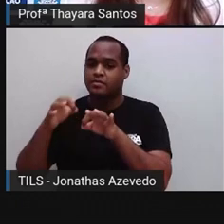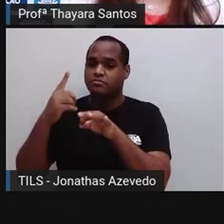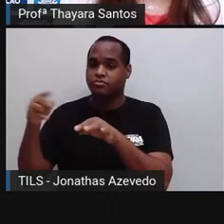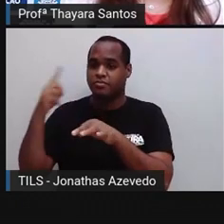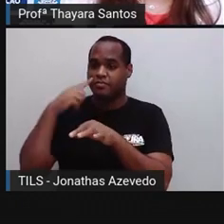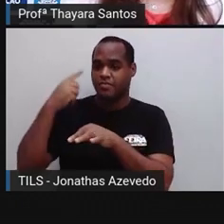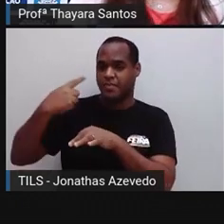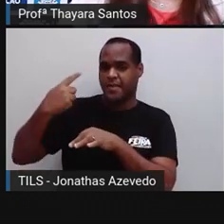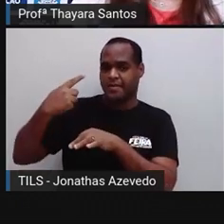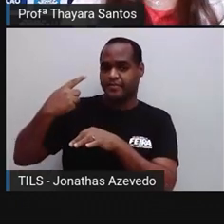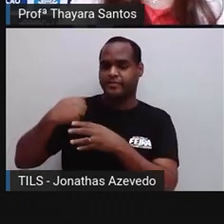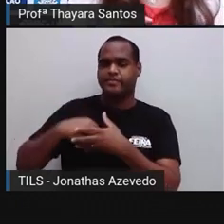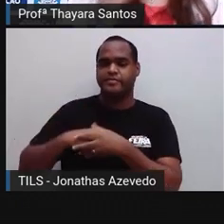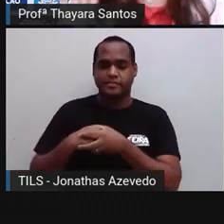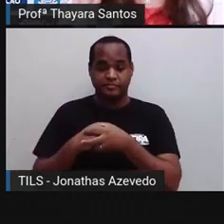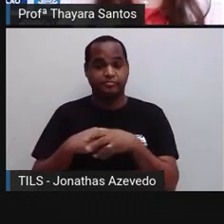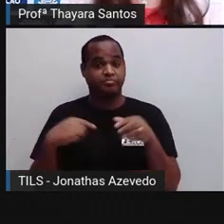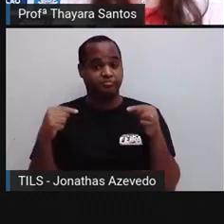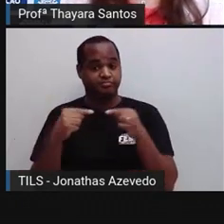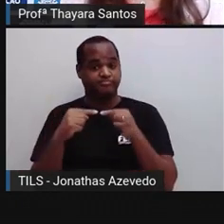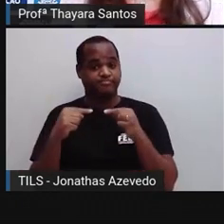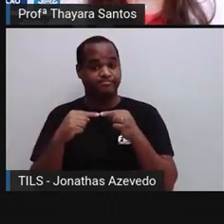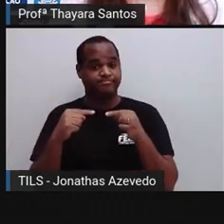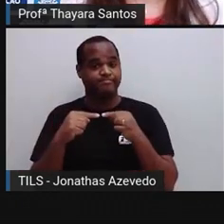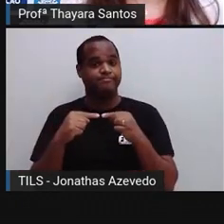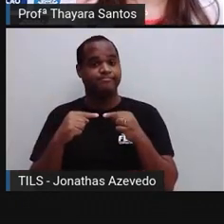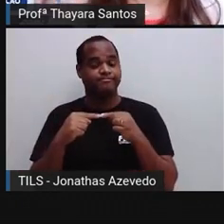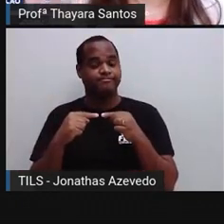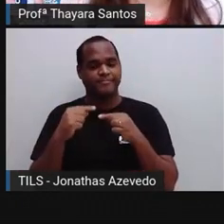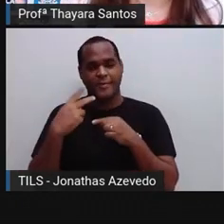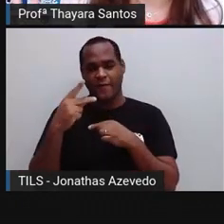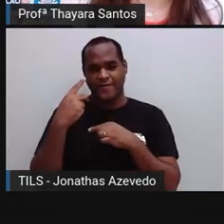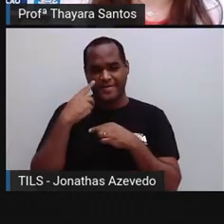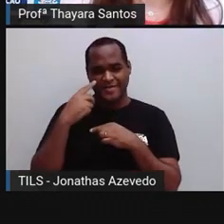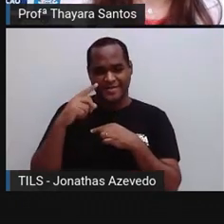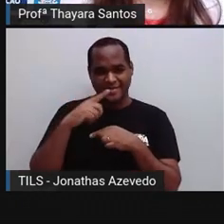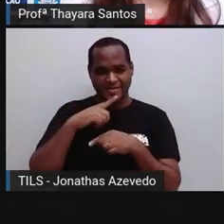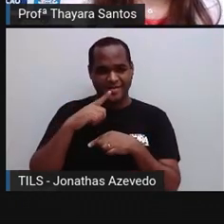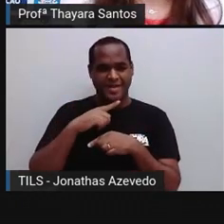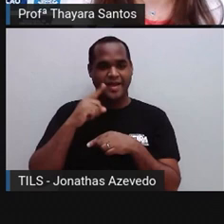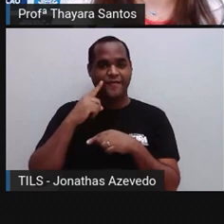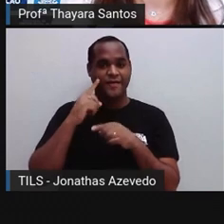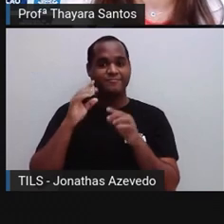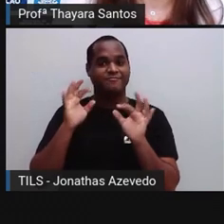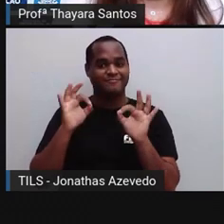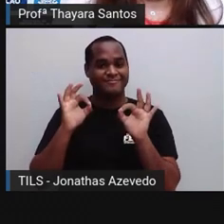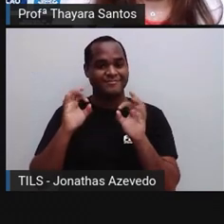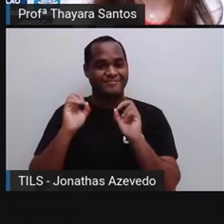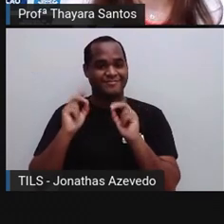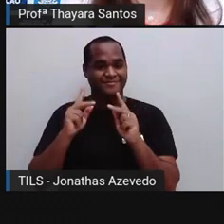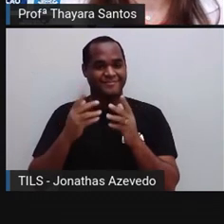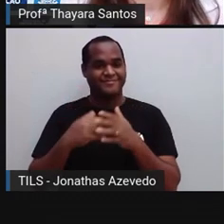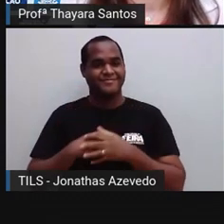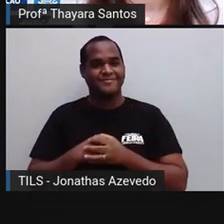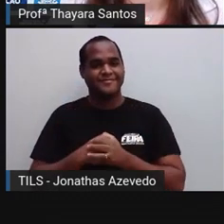correta da primeira. Essa questão aí, já só em ler a gente já passou um minutinho dela.